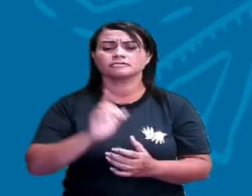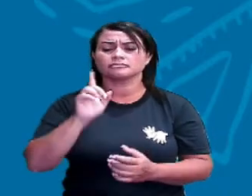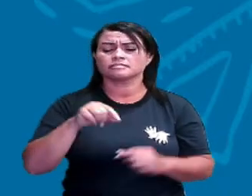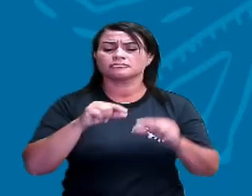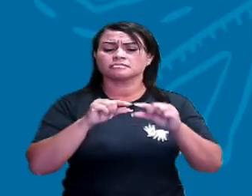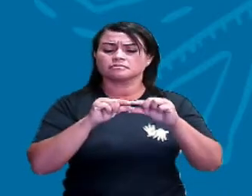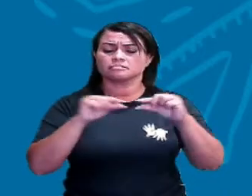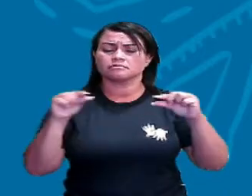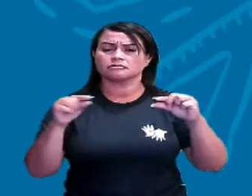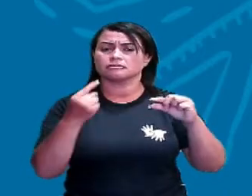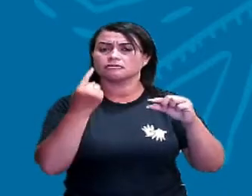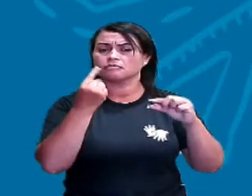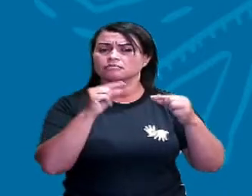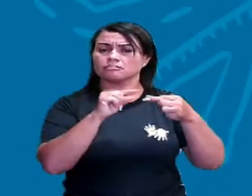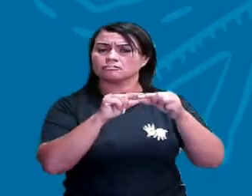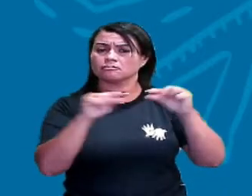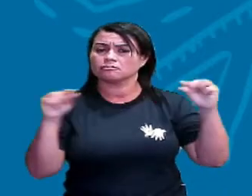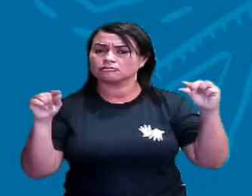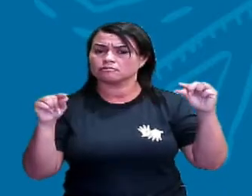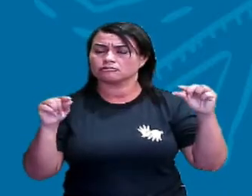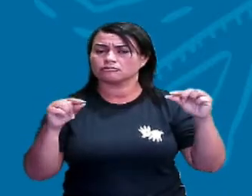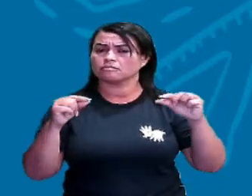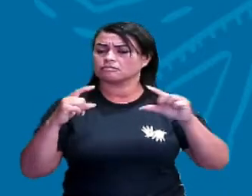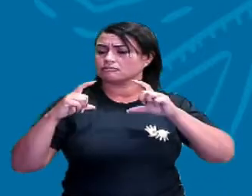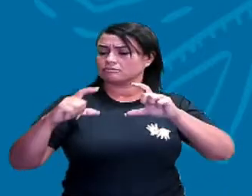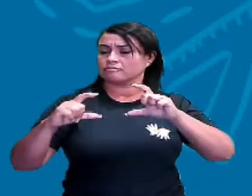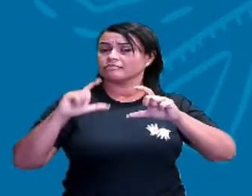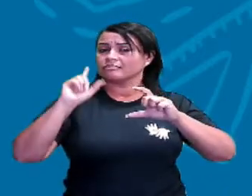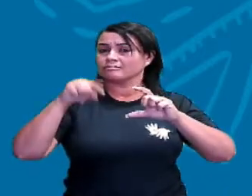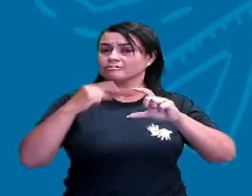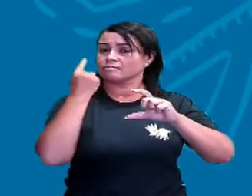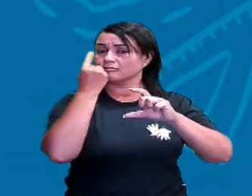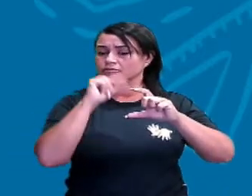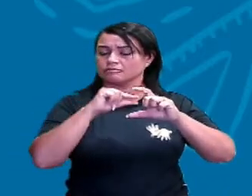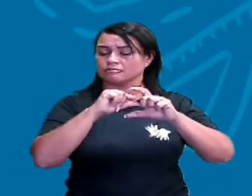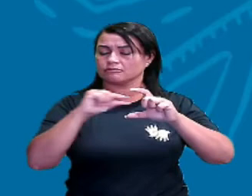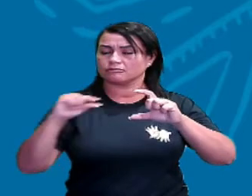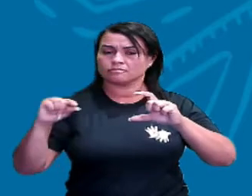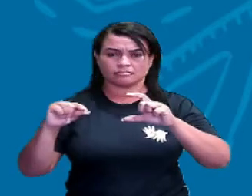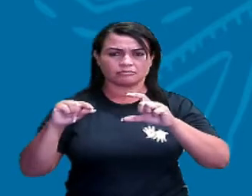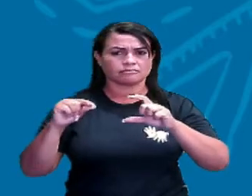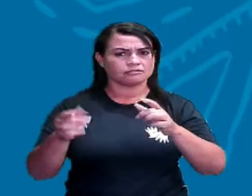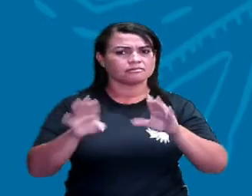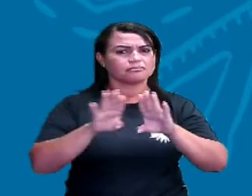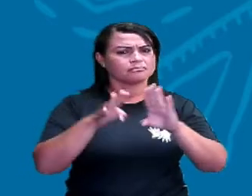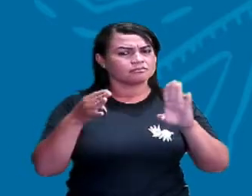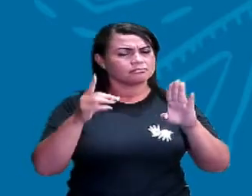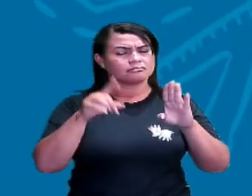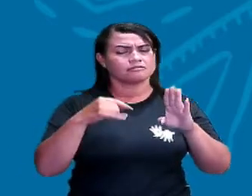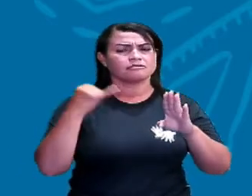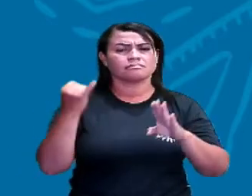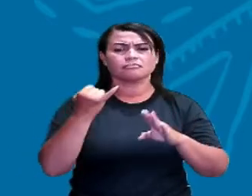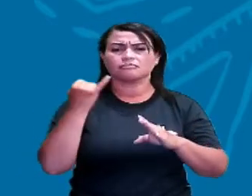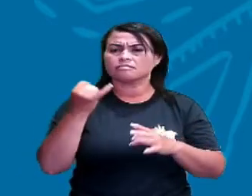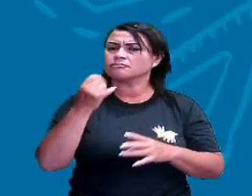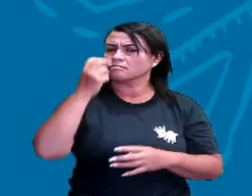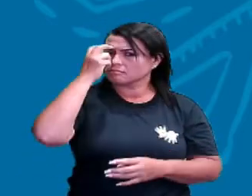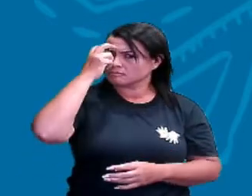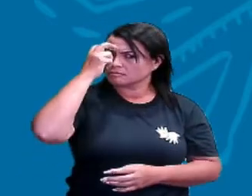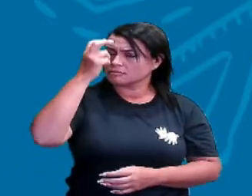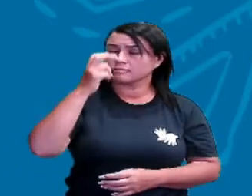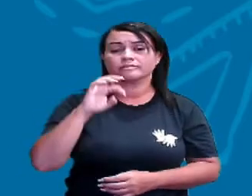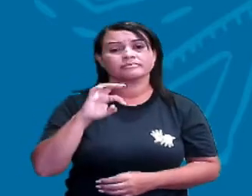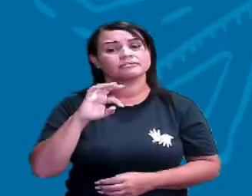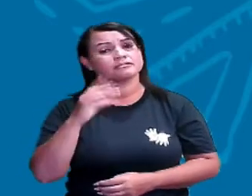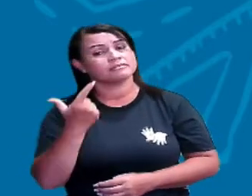só tem um verso. Eu sou muito inteligente. Então, a porta, ela é inteligente, ela é importante. Claro